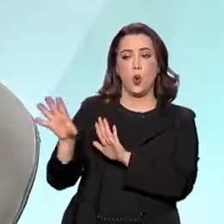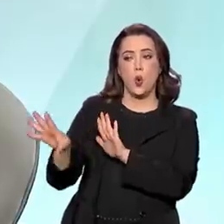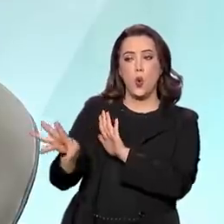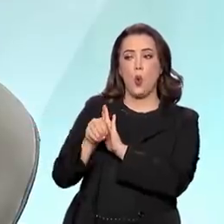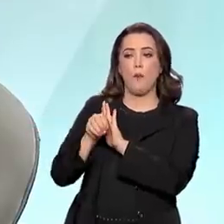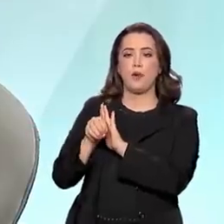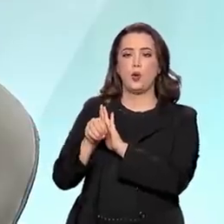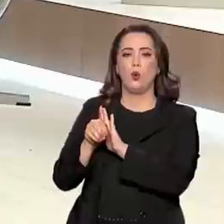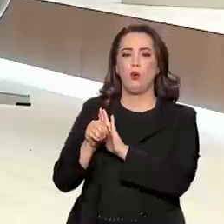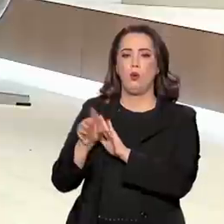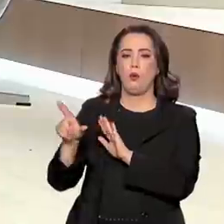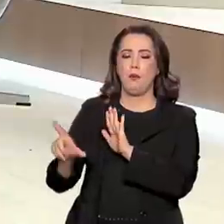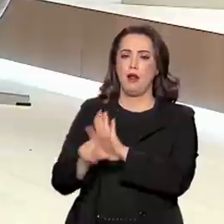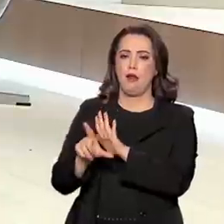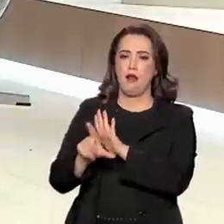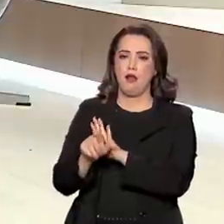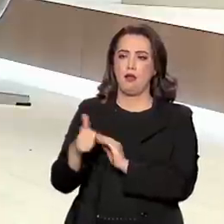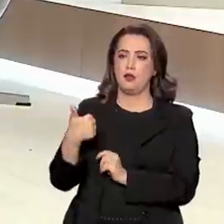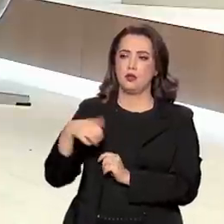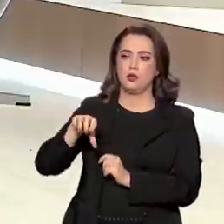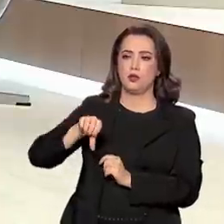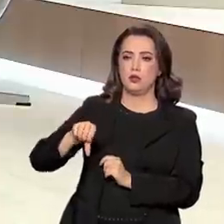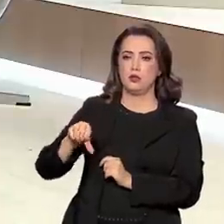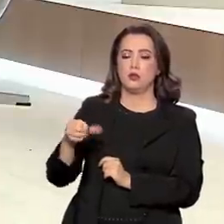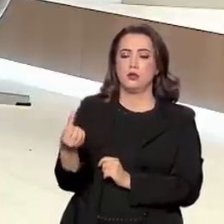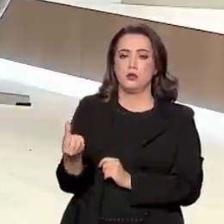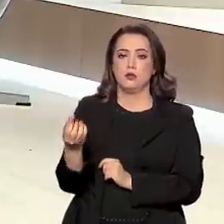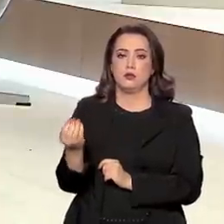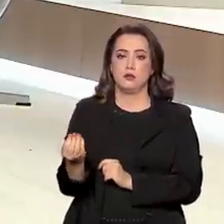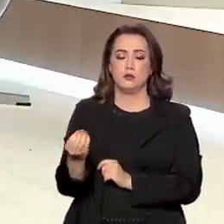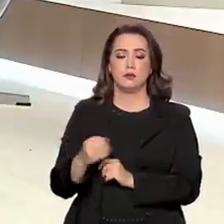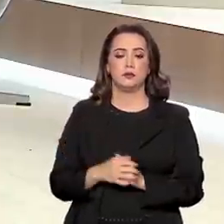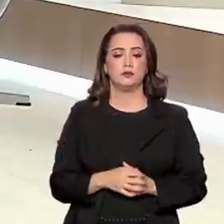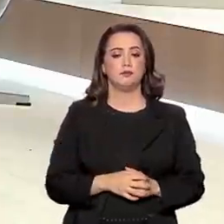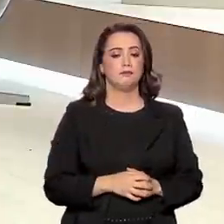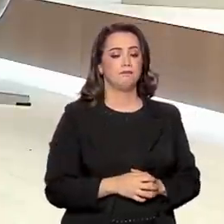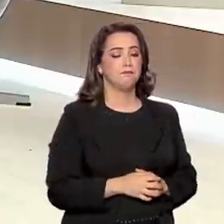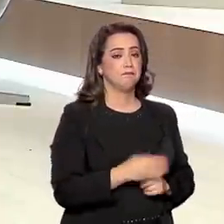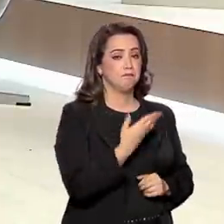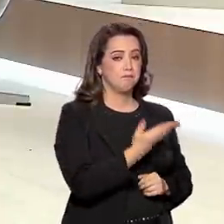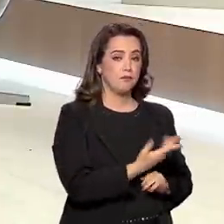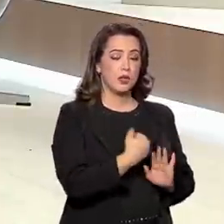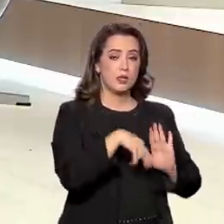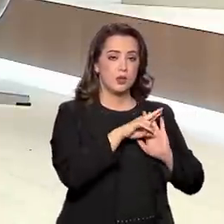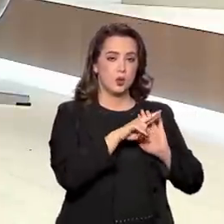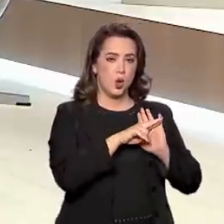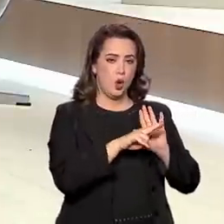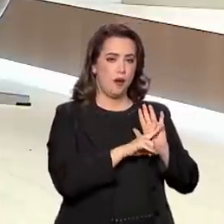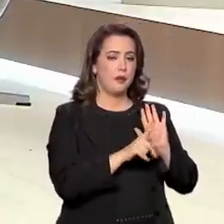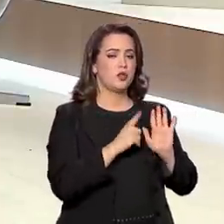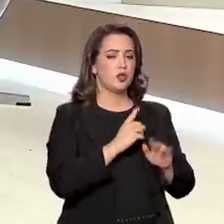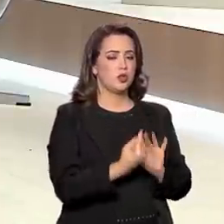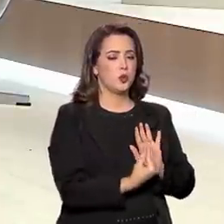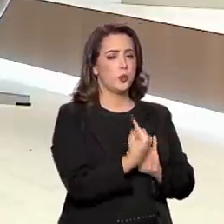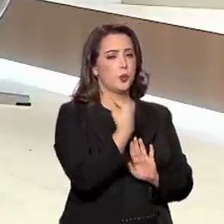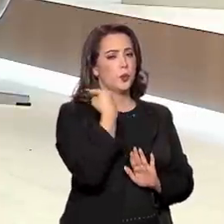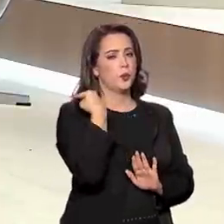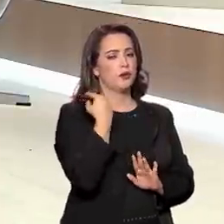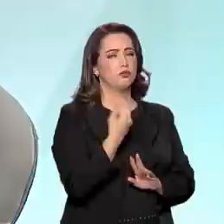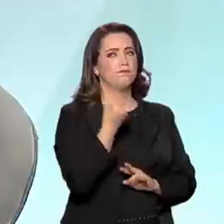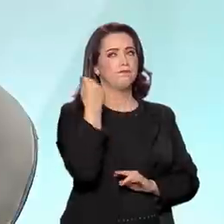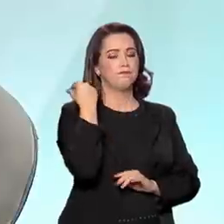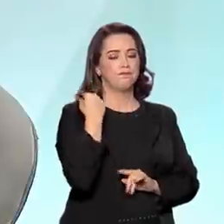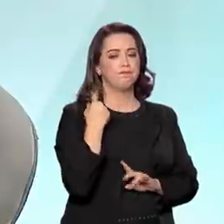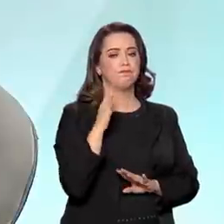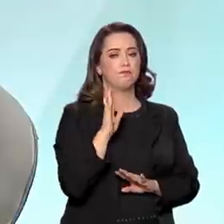né explicar um pouquinho pra gente né Essa obrigatoriedade do serviço militar modelo ele Bom dia né ele já vem dando